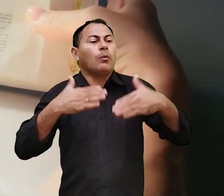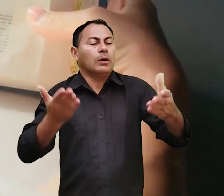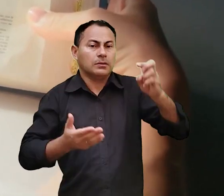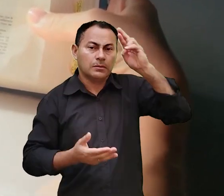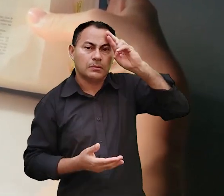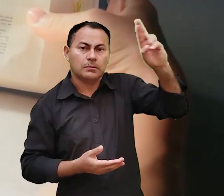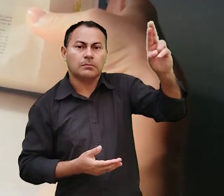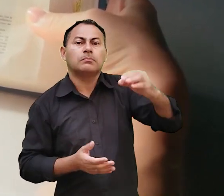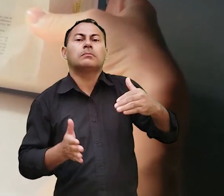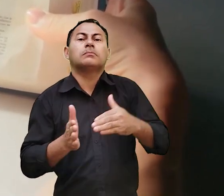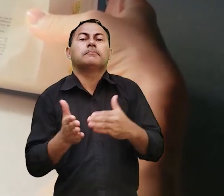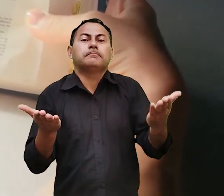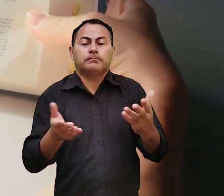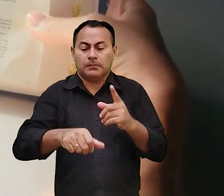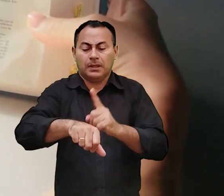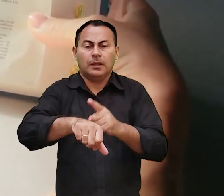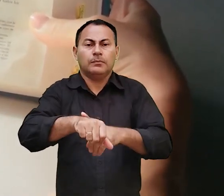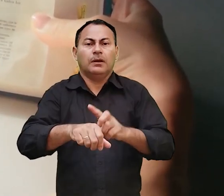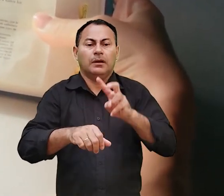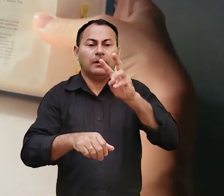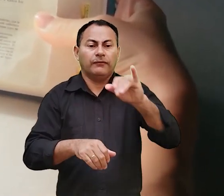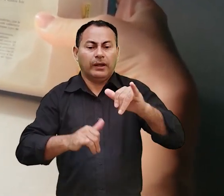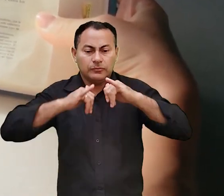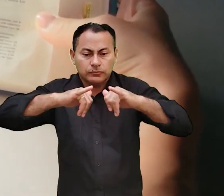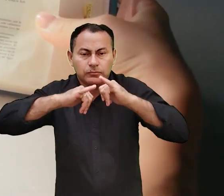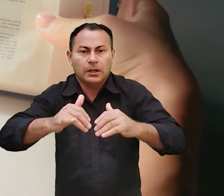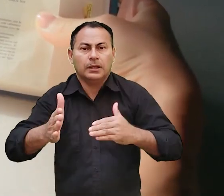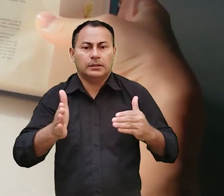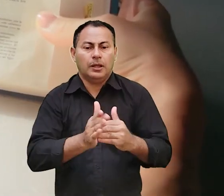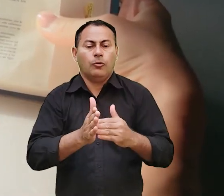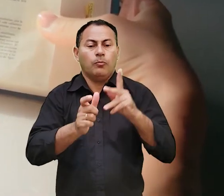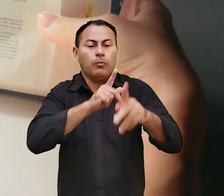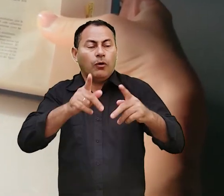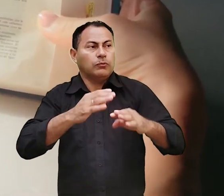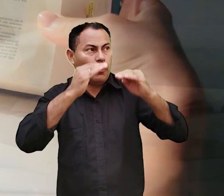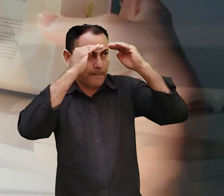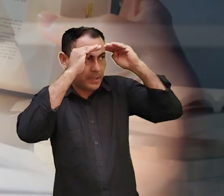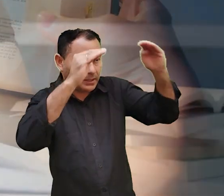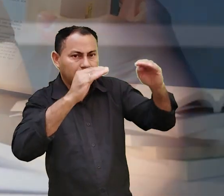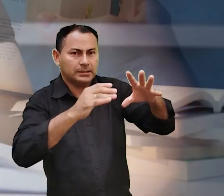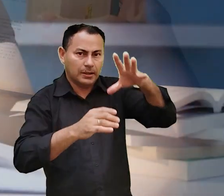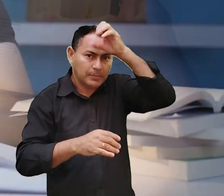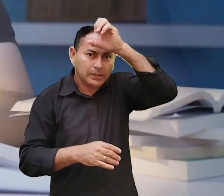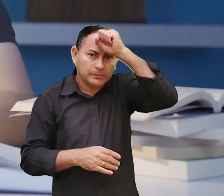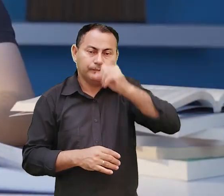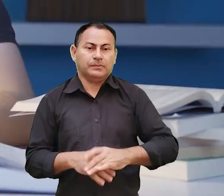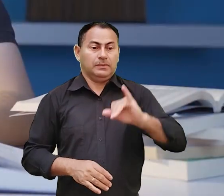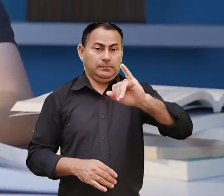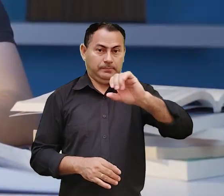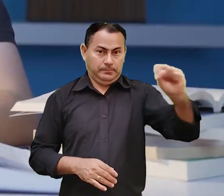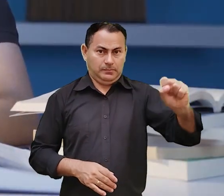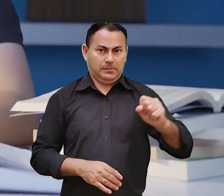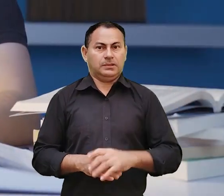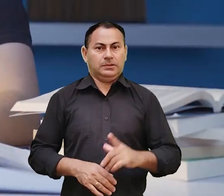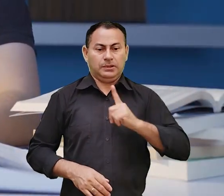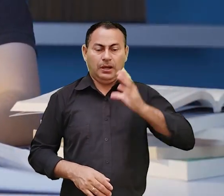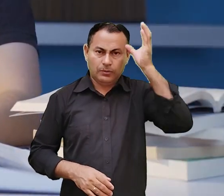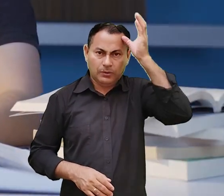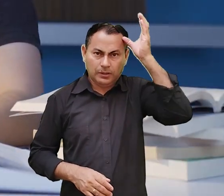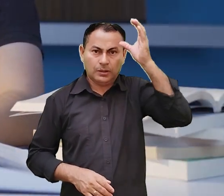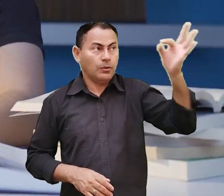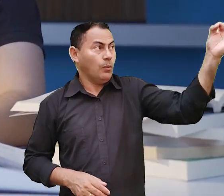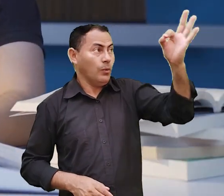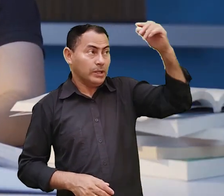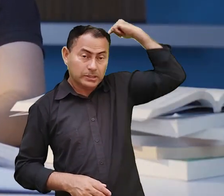quando, Senhor? Por quanto tempo ele iria pregar até que o povo ouvisse? Isaías tinha plena consciência de que se o